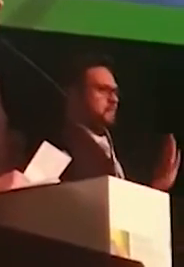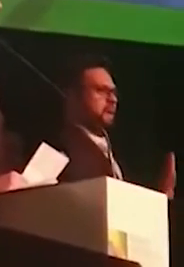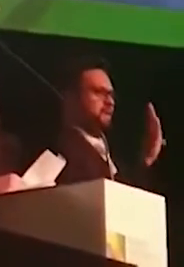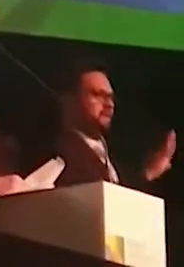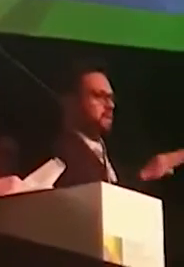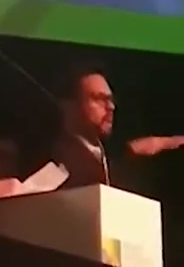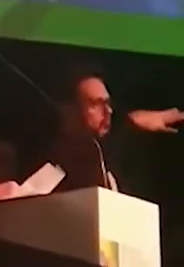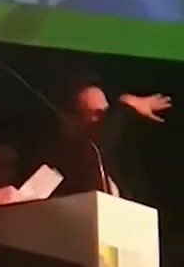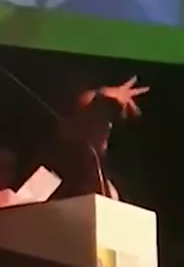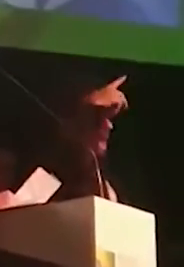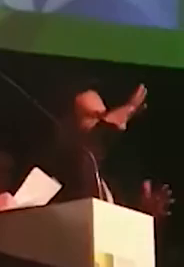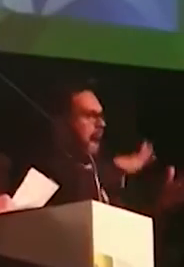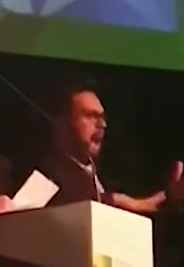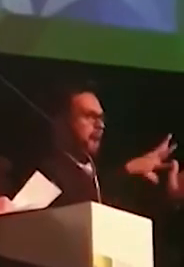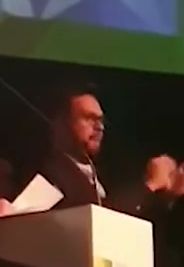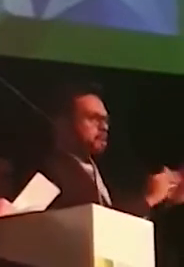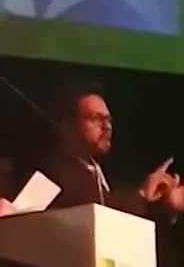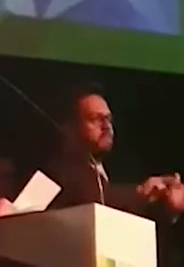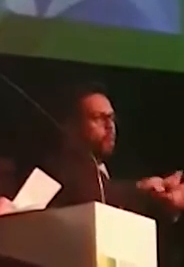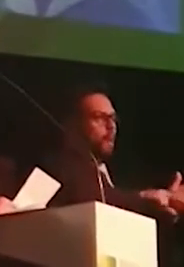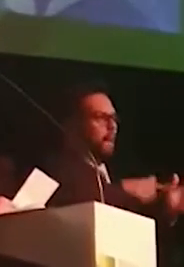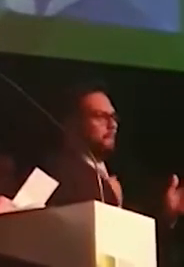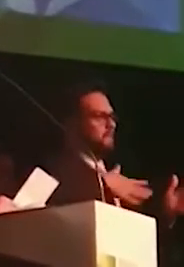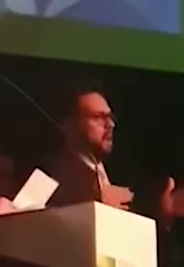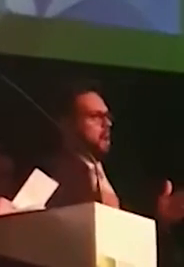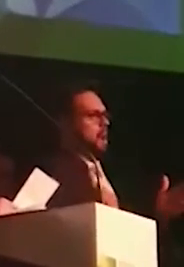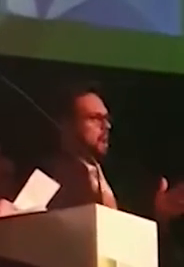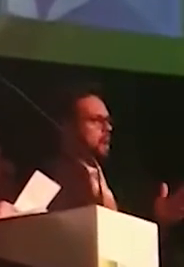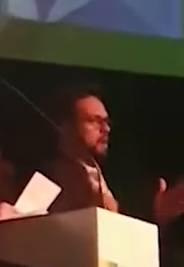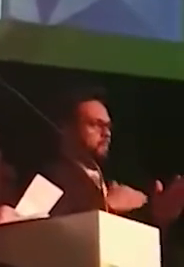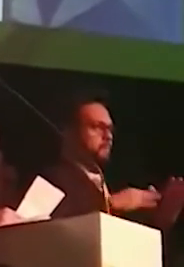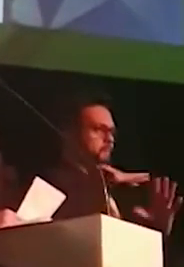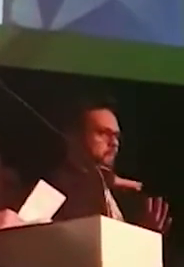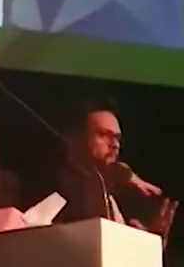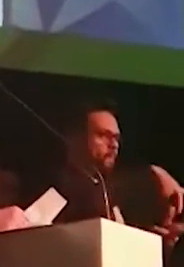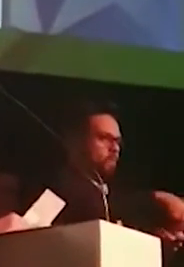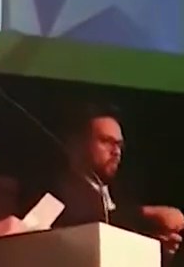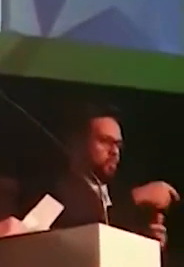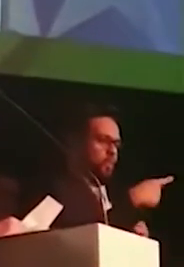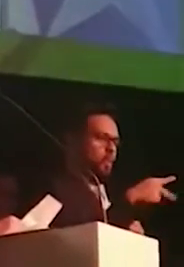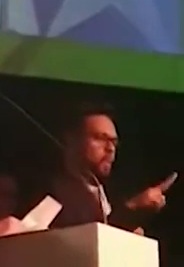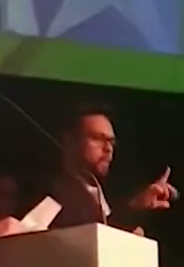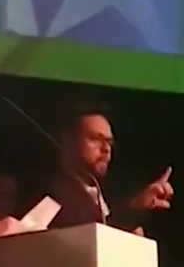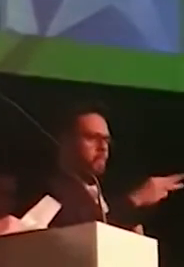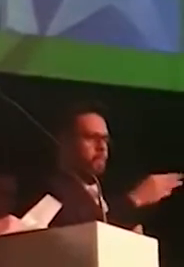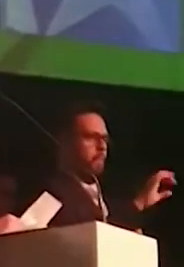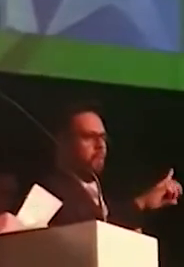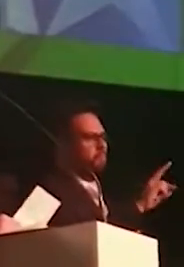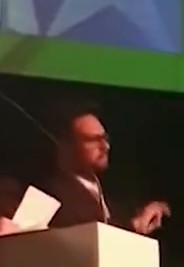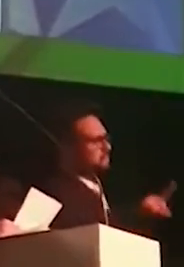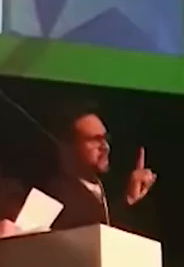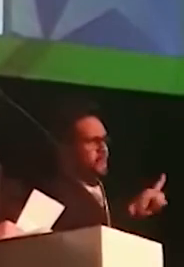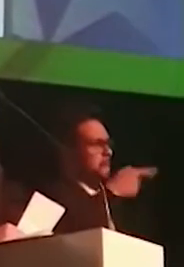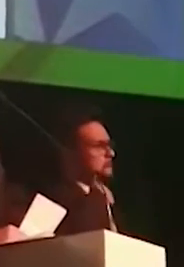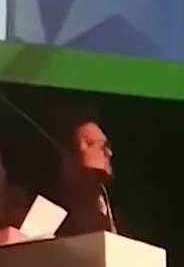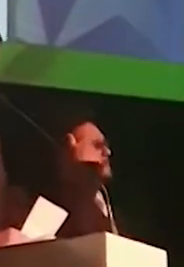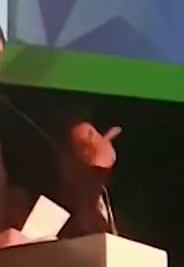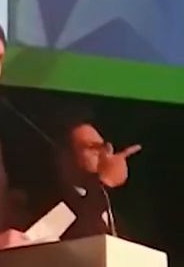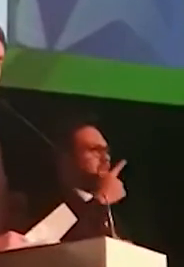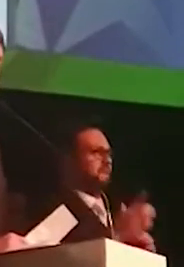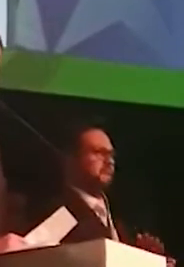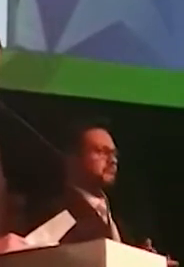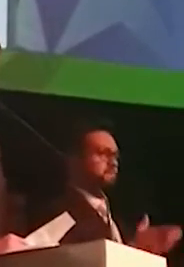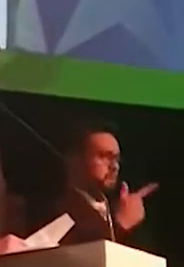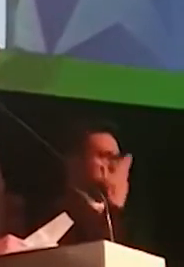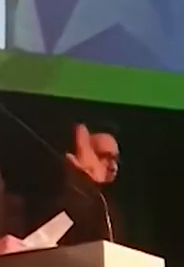Amazônia não é o pulmão do mundo. Isso cientificamente está comprovado. O que nós queremos